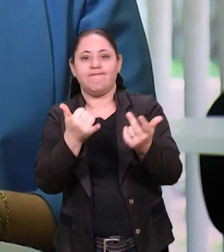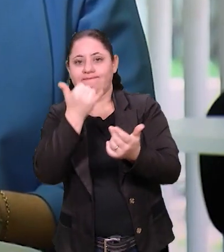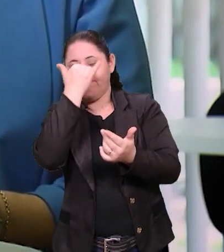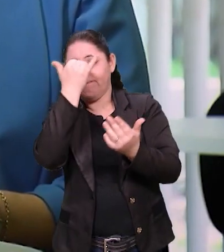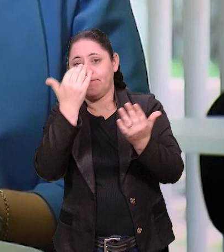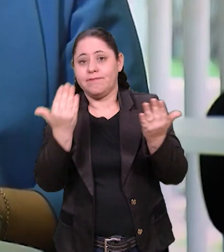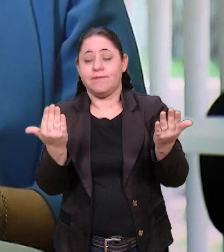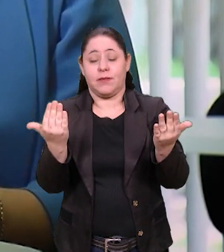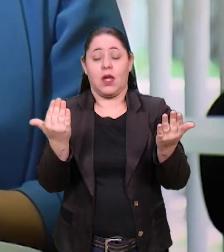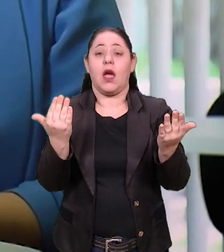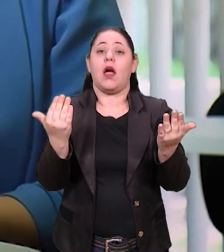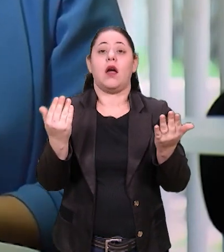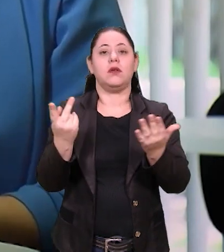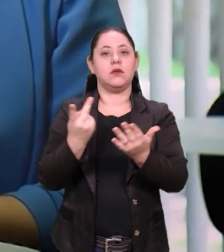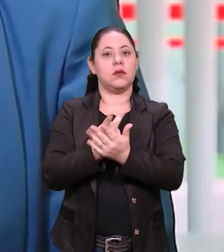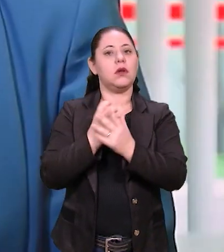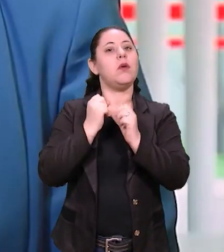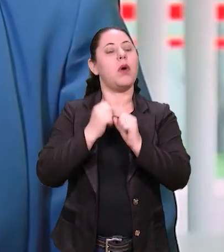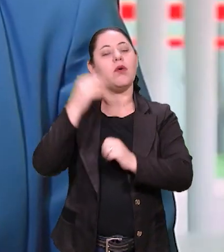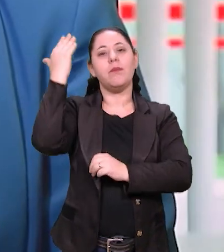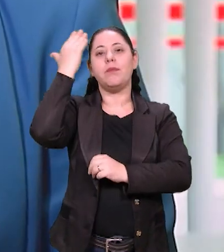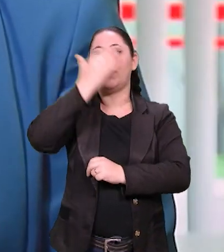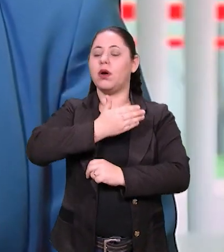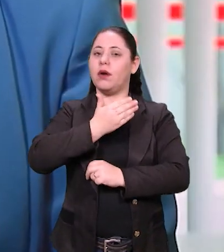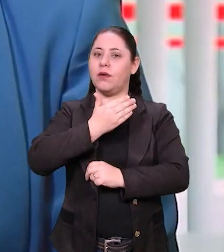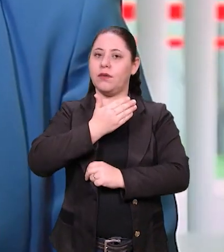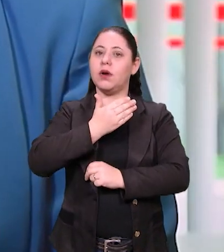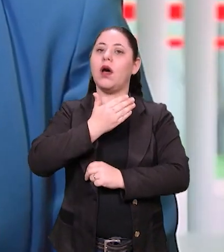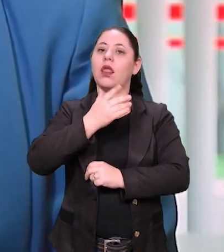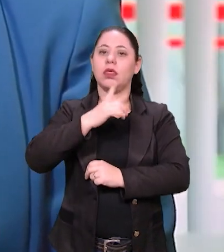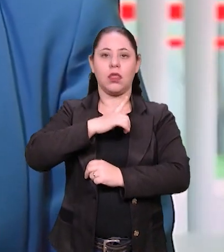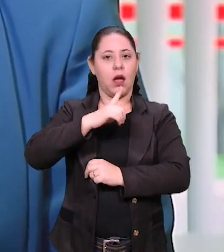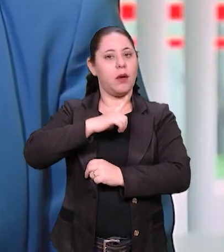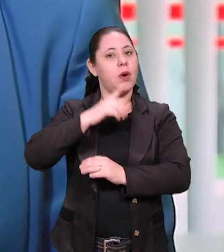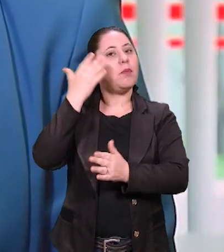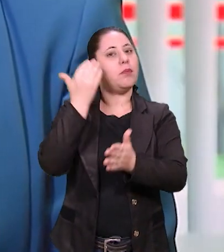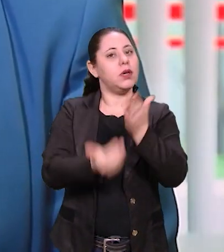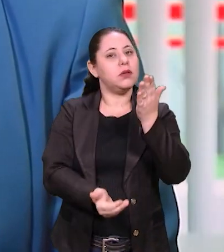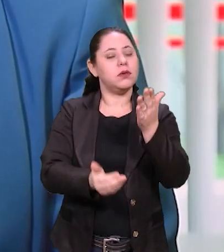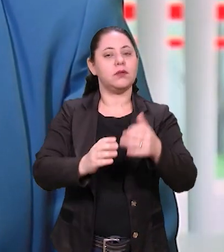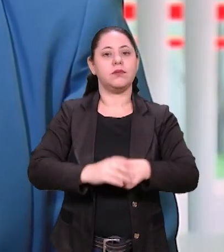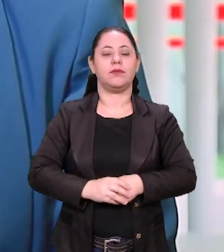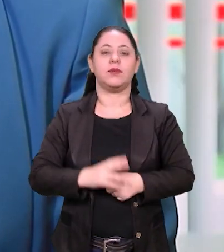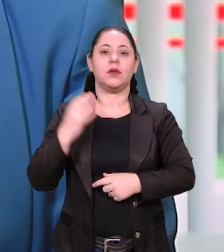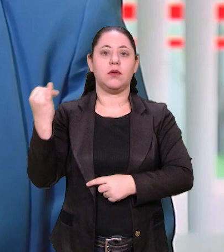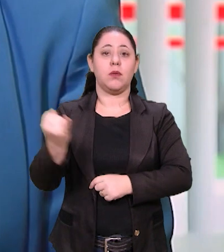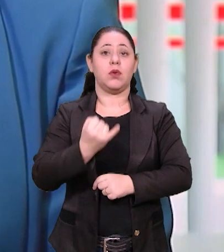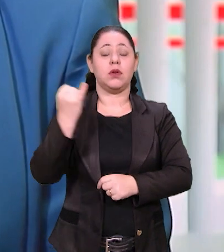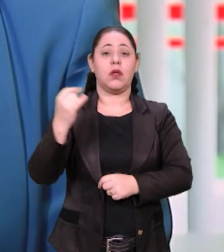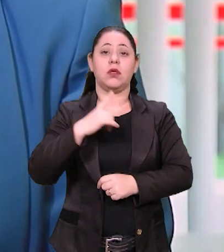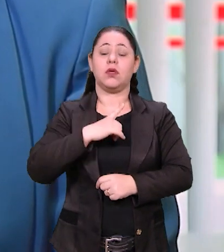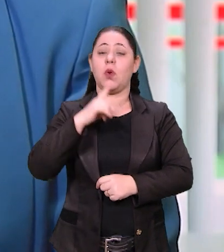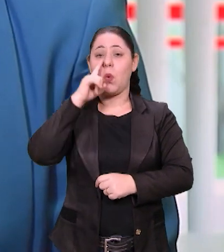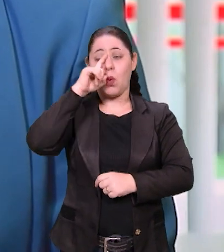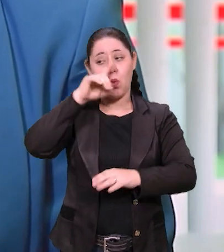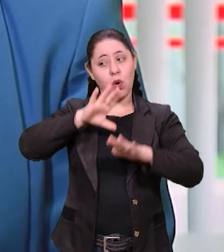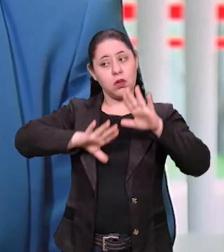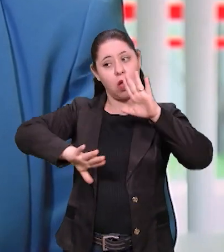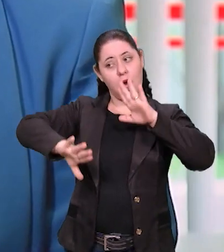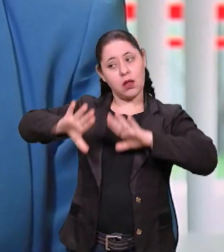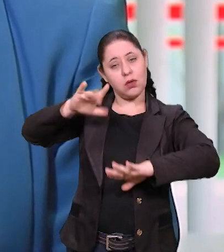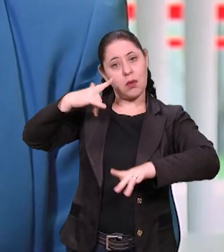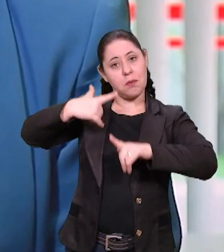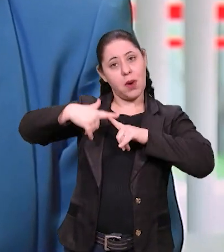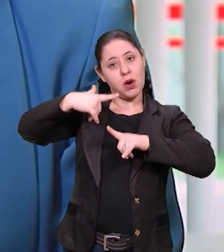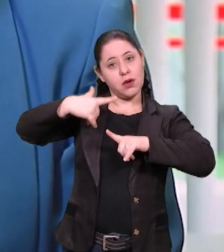ele comprovar a temporalidade. Muito importante ter a cautela e a atenção, porque esses documentos